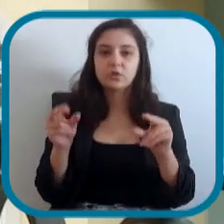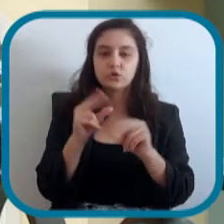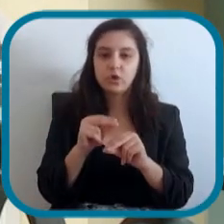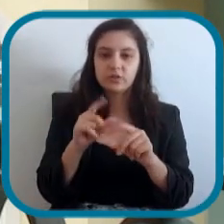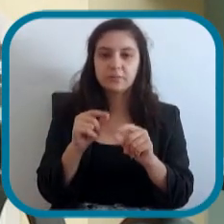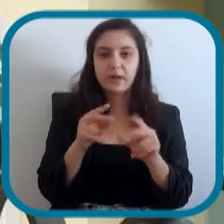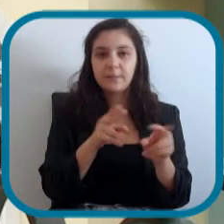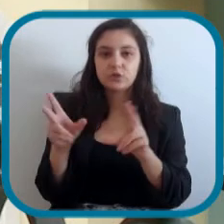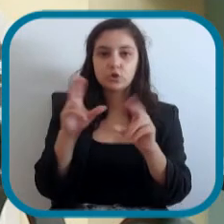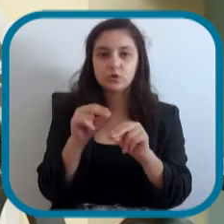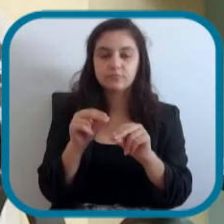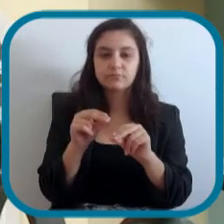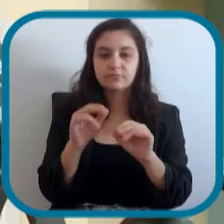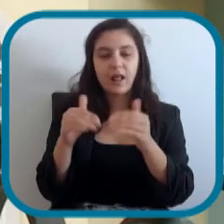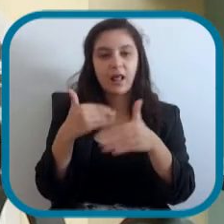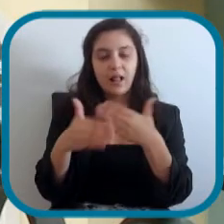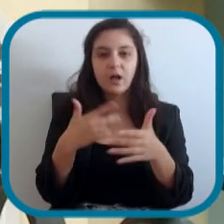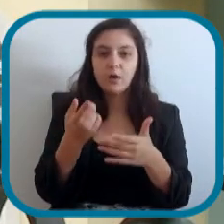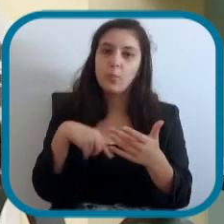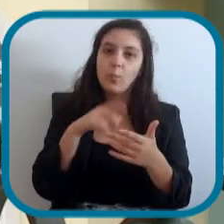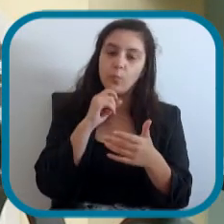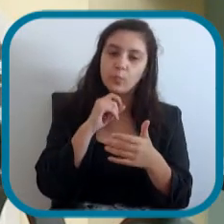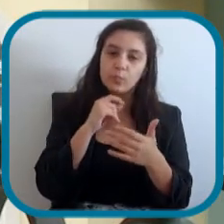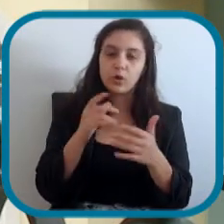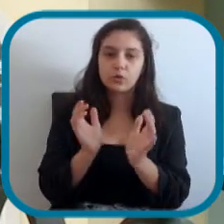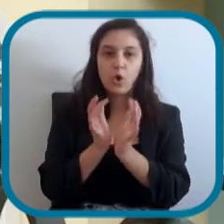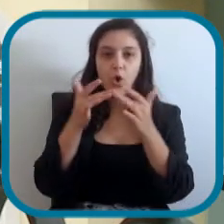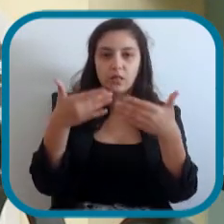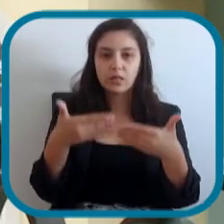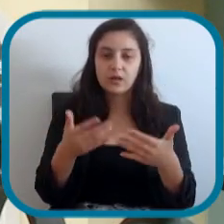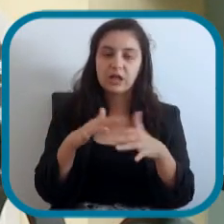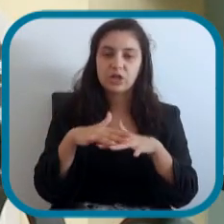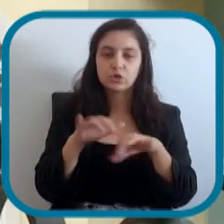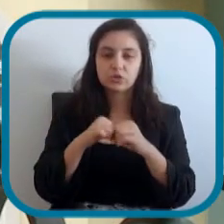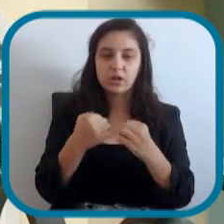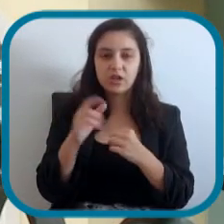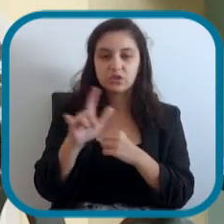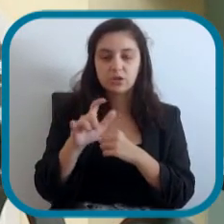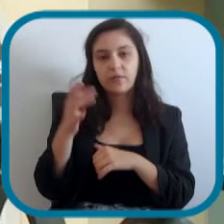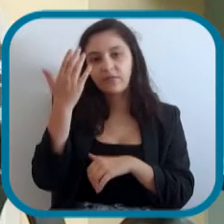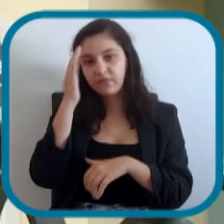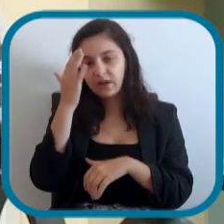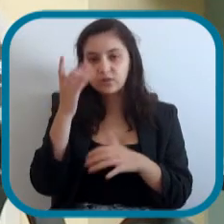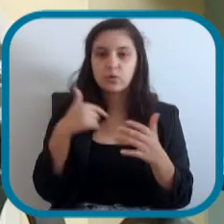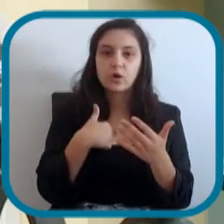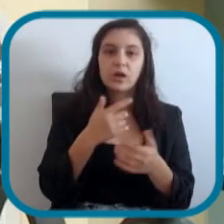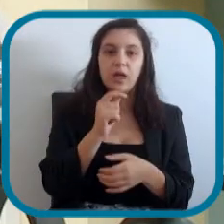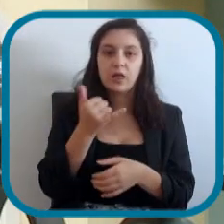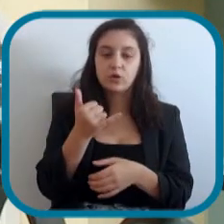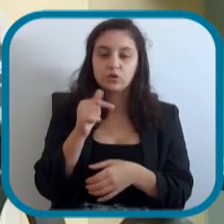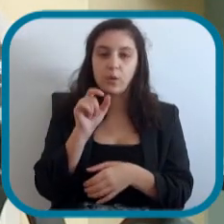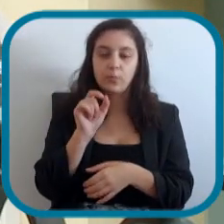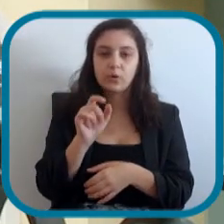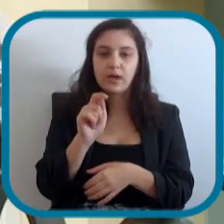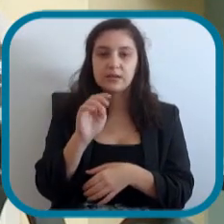descanso, voltamos com novos temas e novos episódios. Até lá, podes acompanhar-nos online nas redes sociais, no Instagram e no